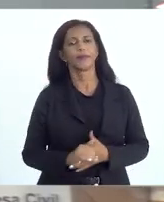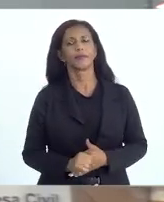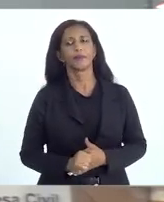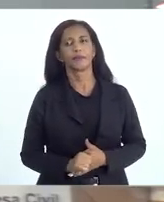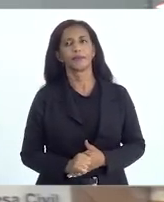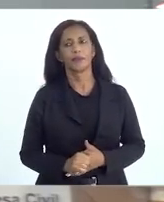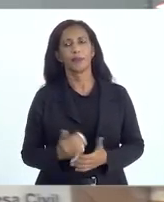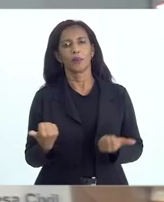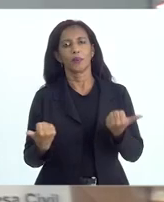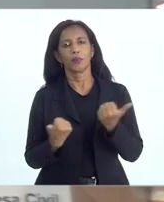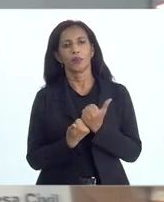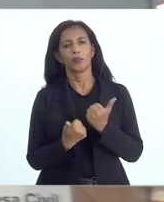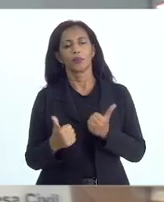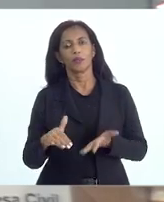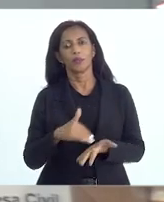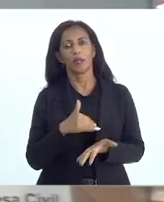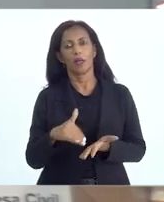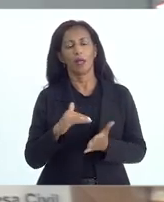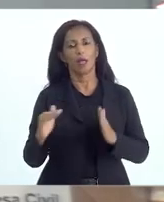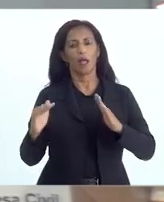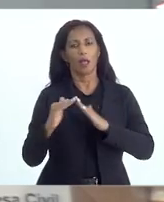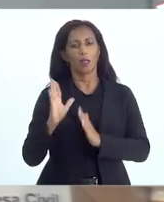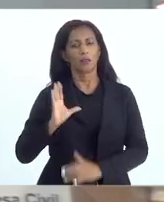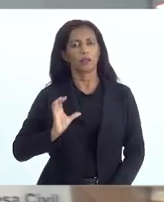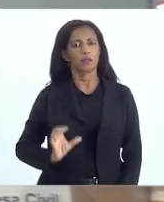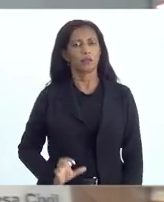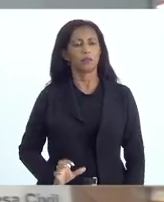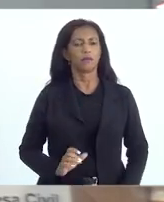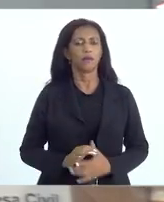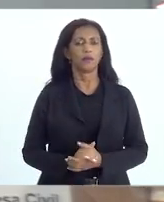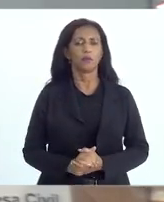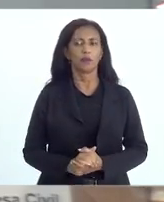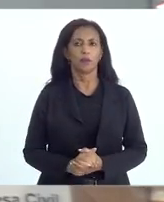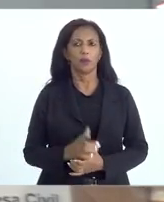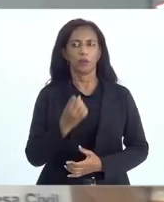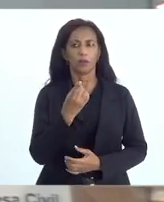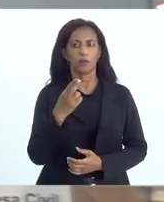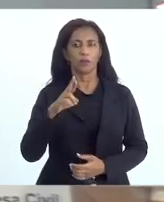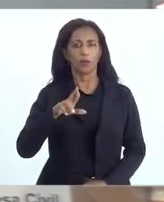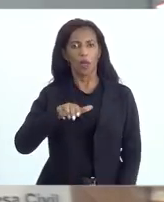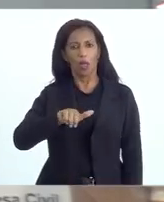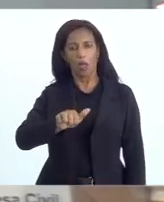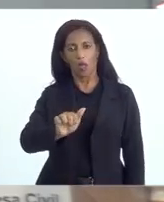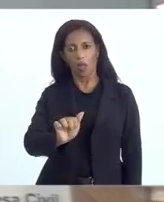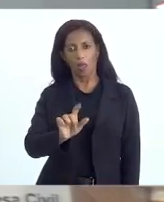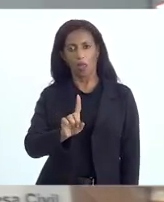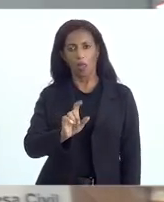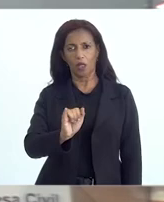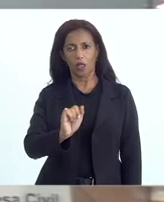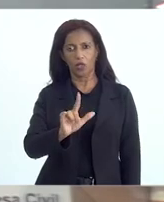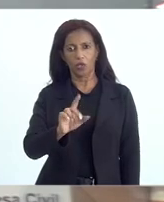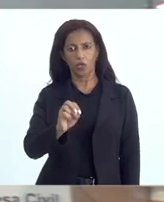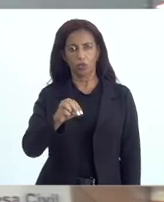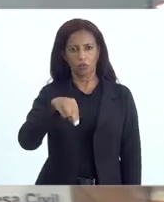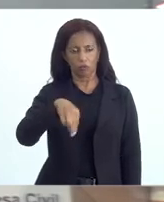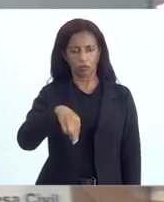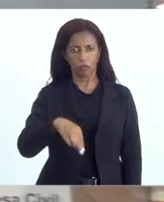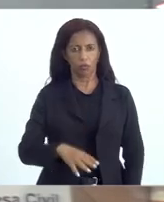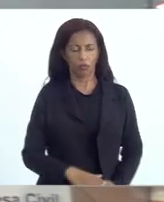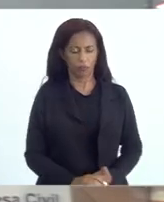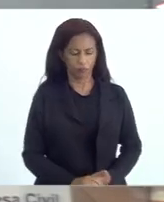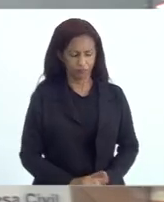meu sub secretário da casa civil Dr Adilson doutor Adilson